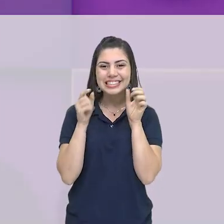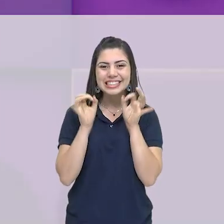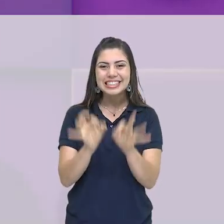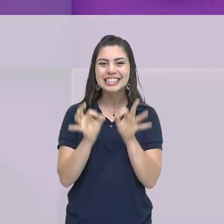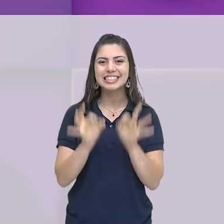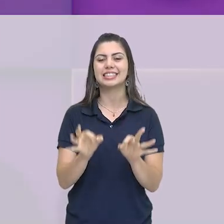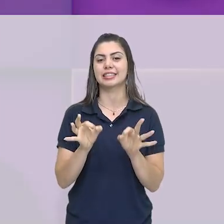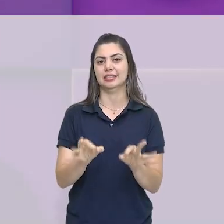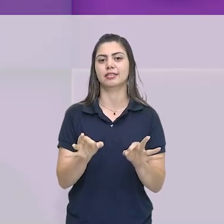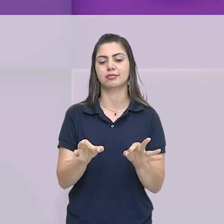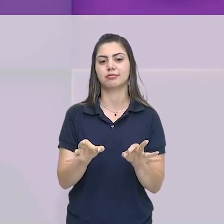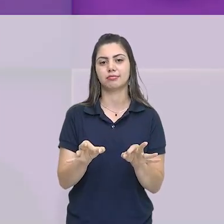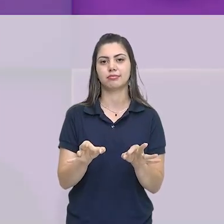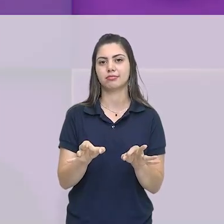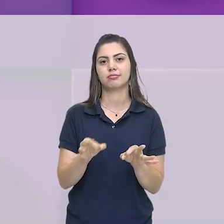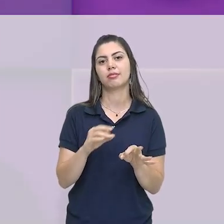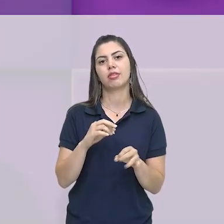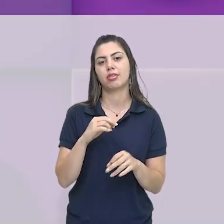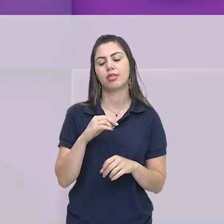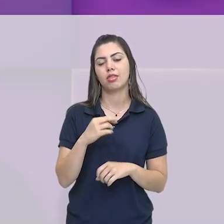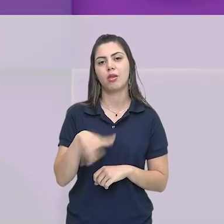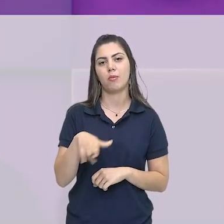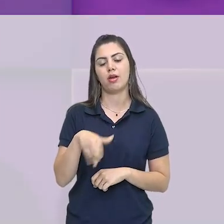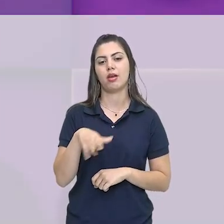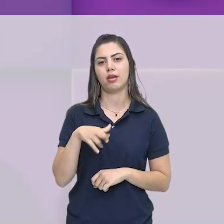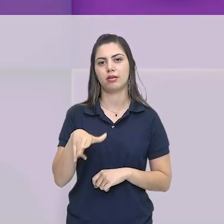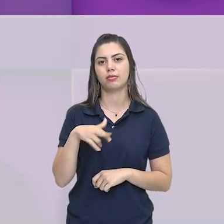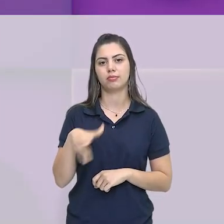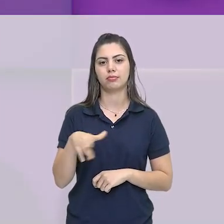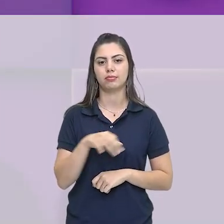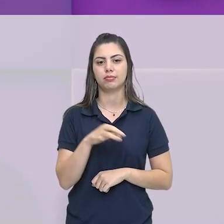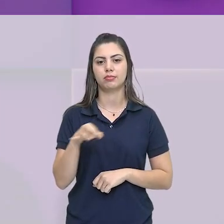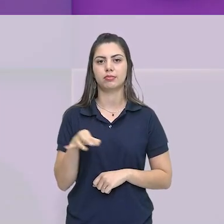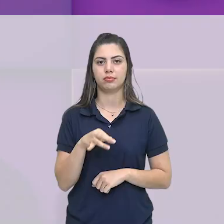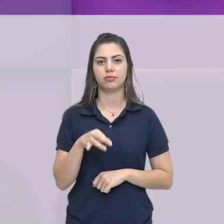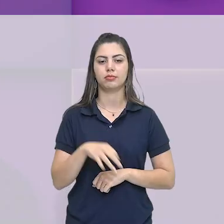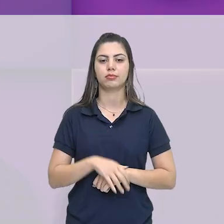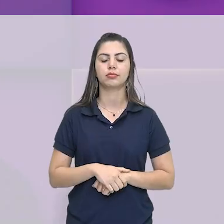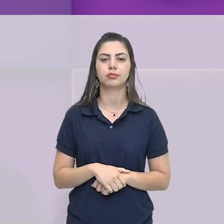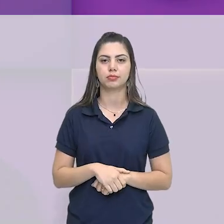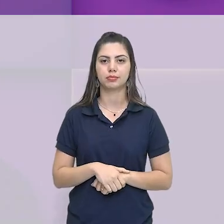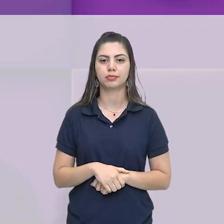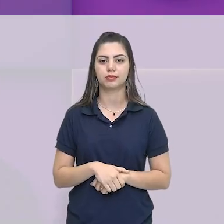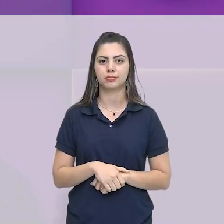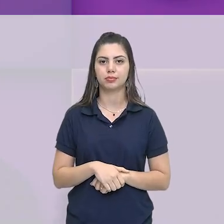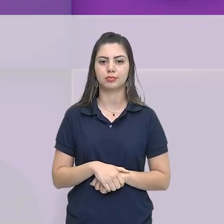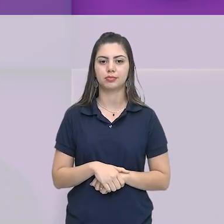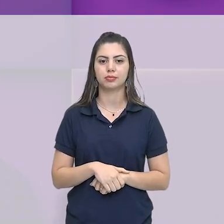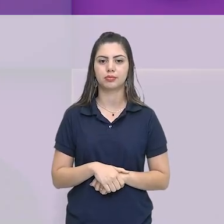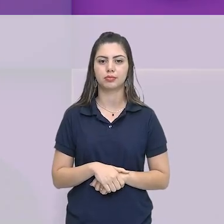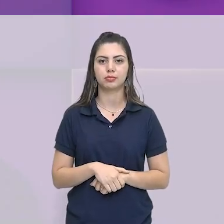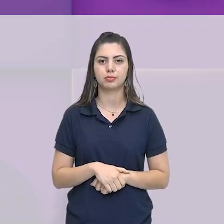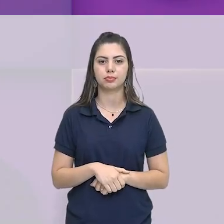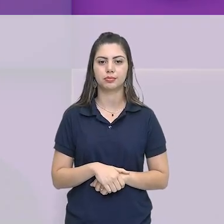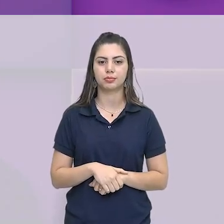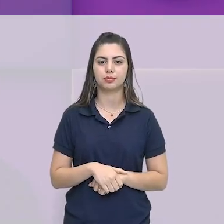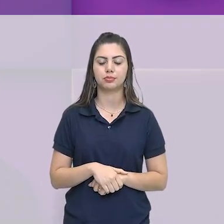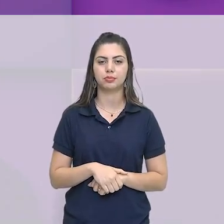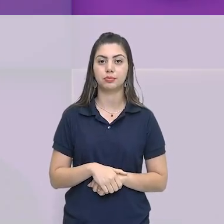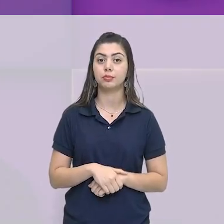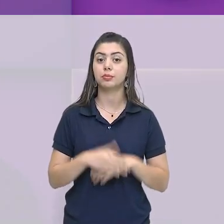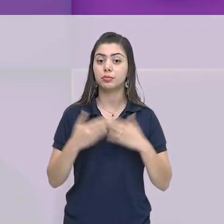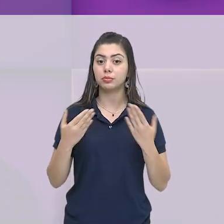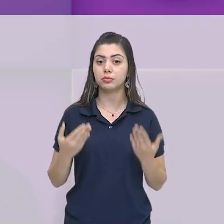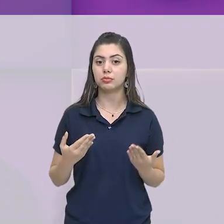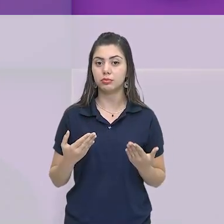quantidade de proteína em função do produto, do consumo individual pelo número de alunos.